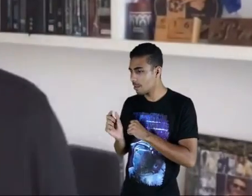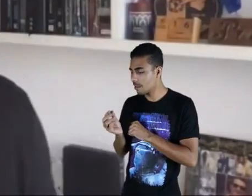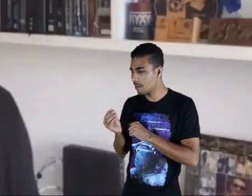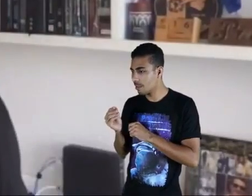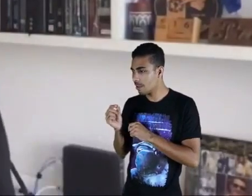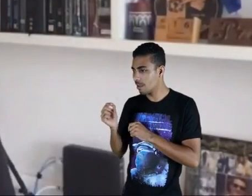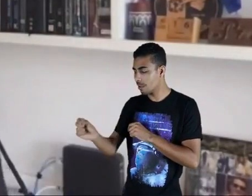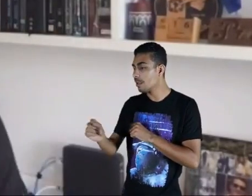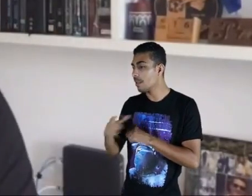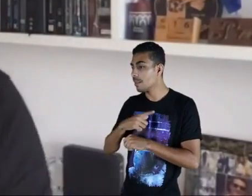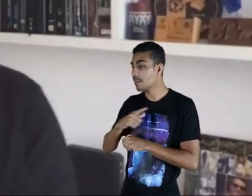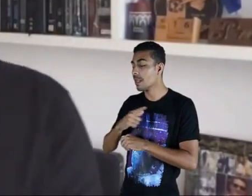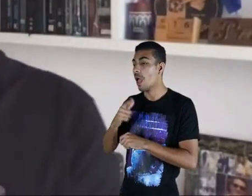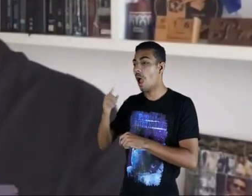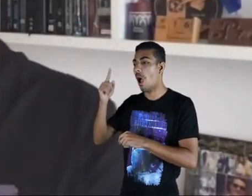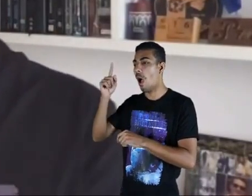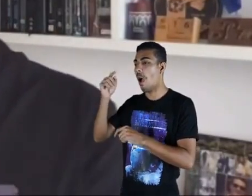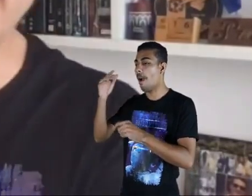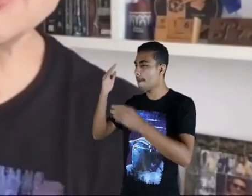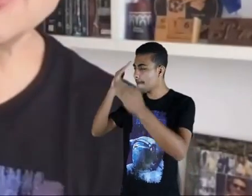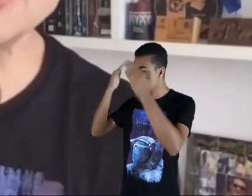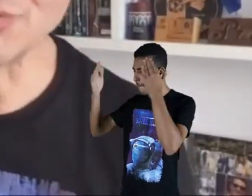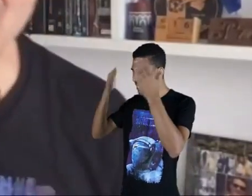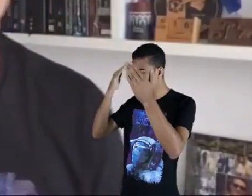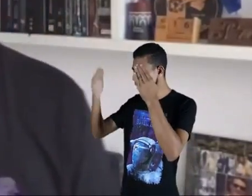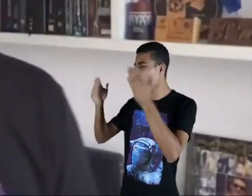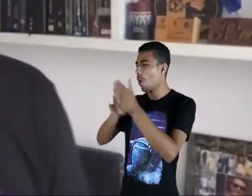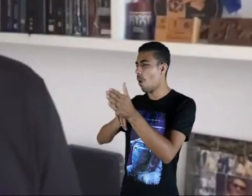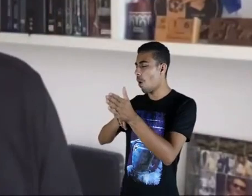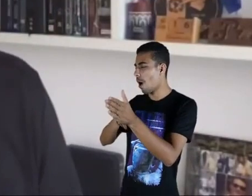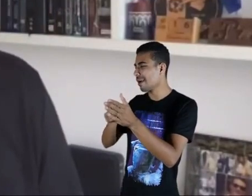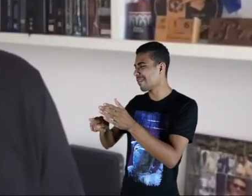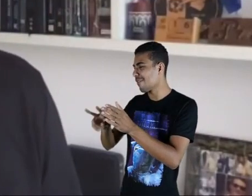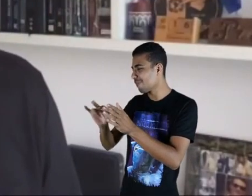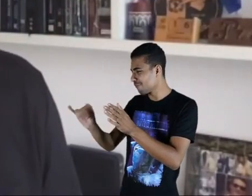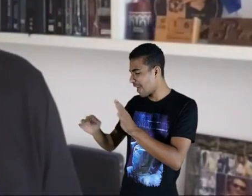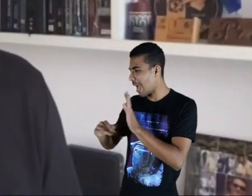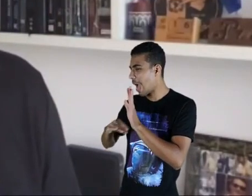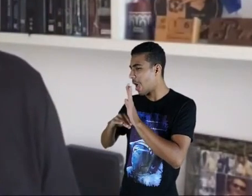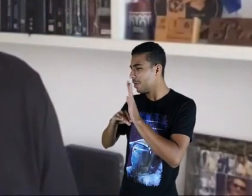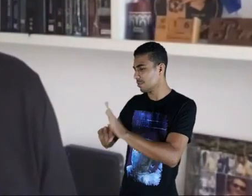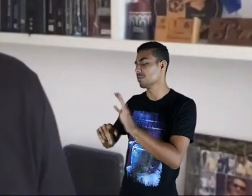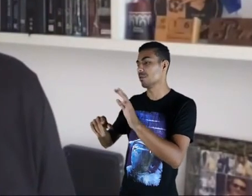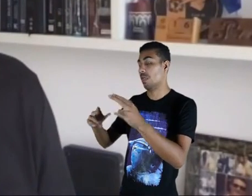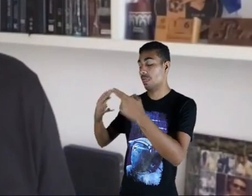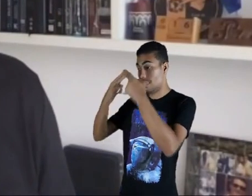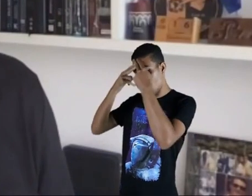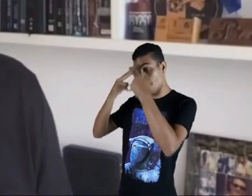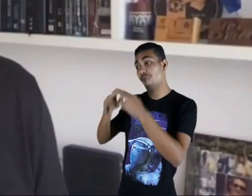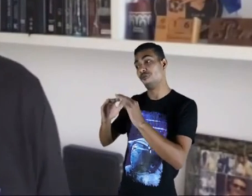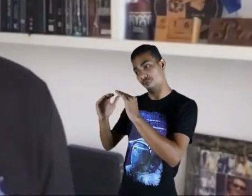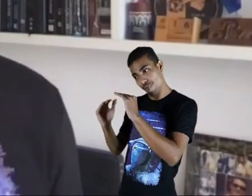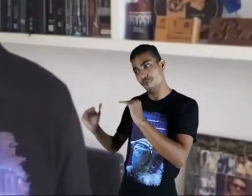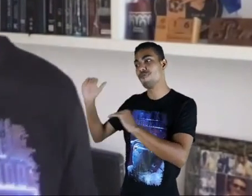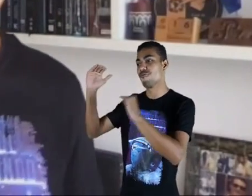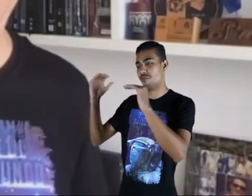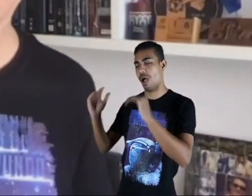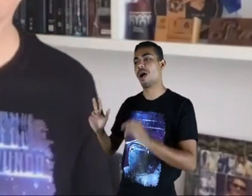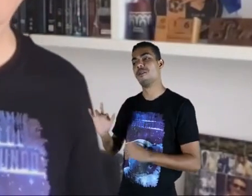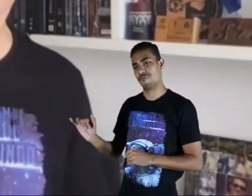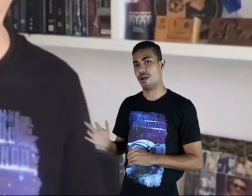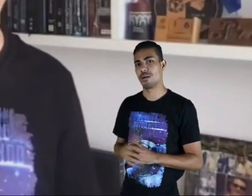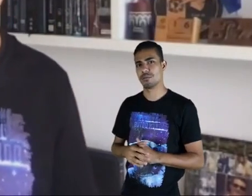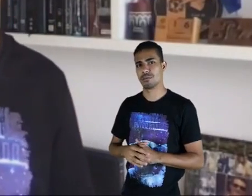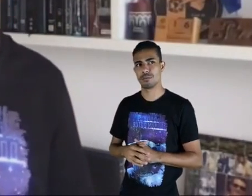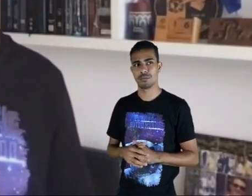para você, de uma psicóloga muito boa que vai te ajudar a você superar esse trauma. É